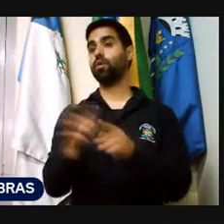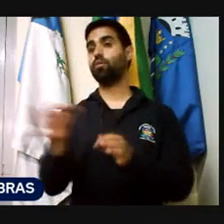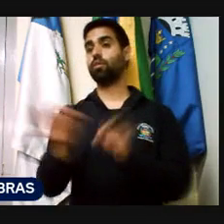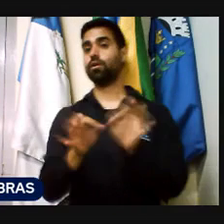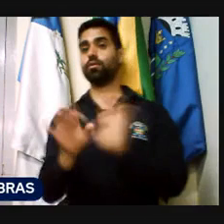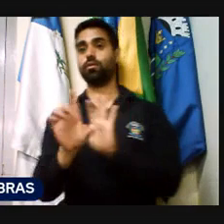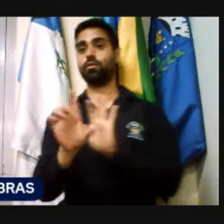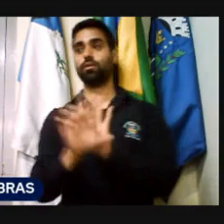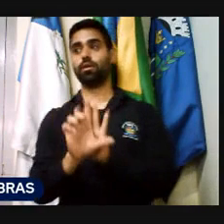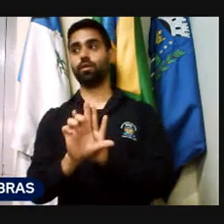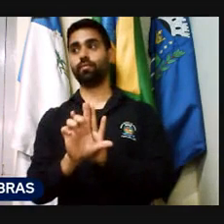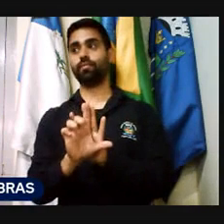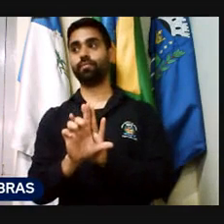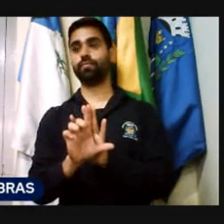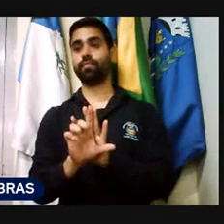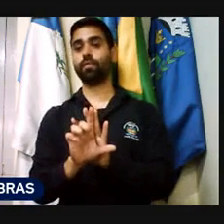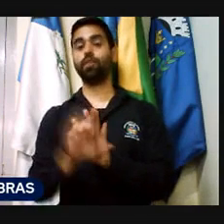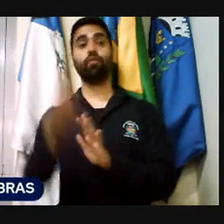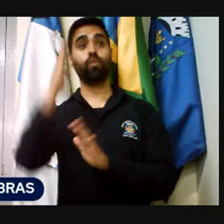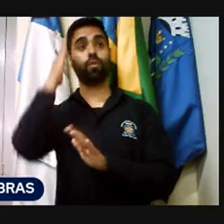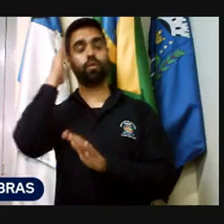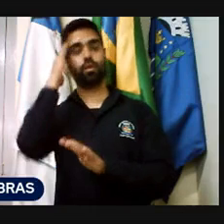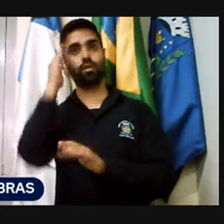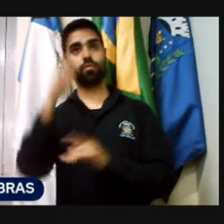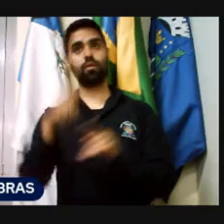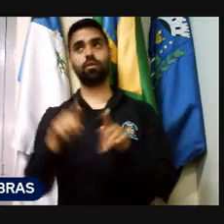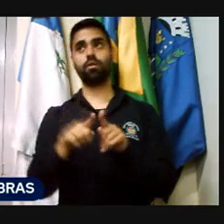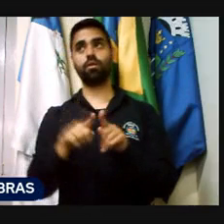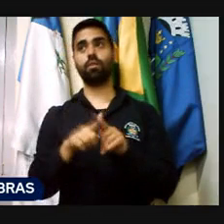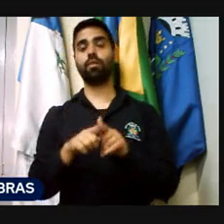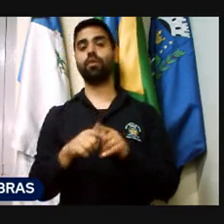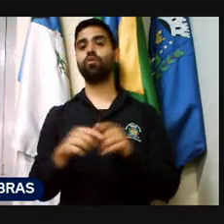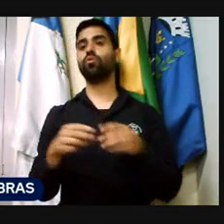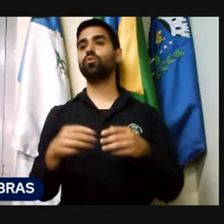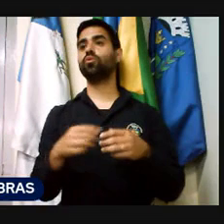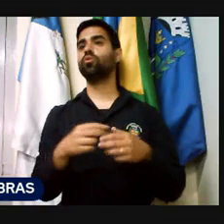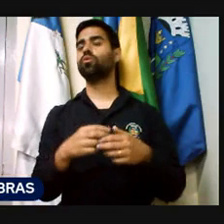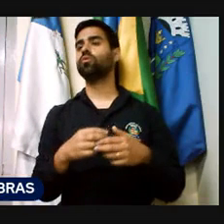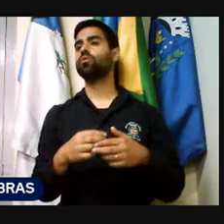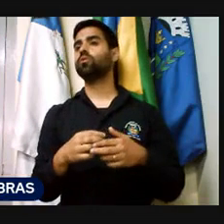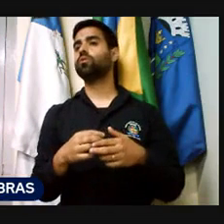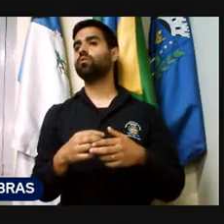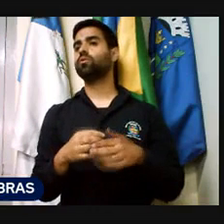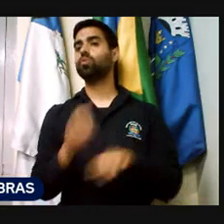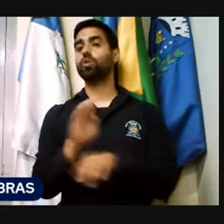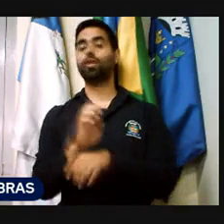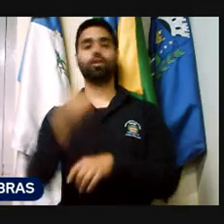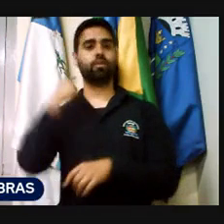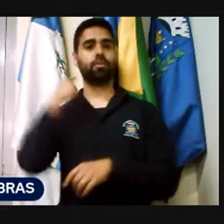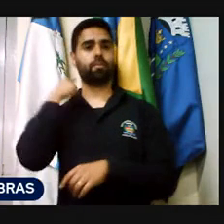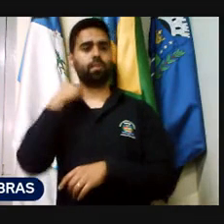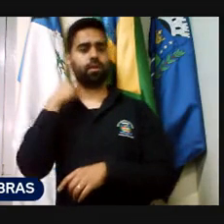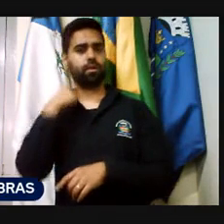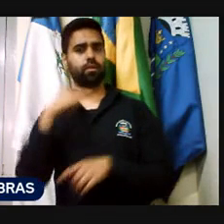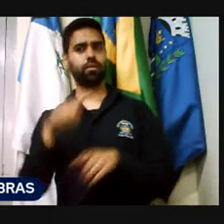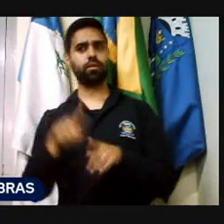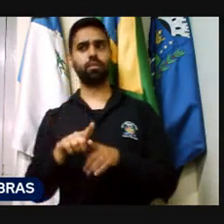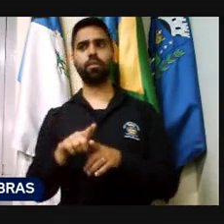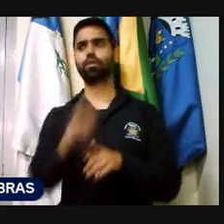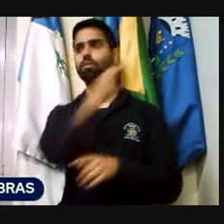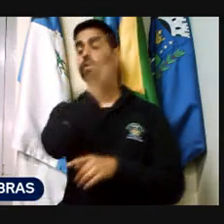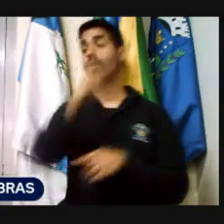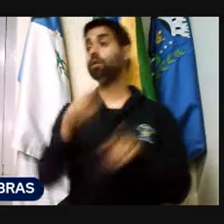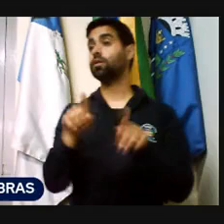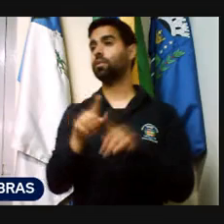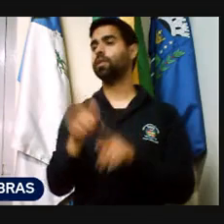de lei. Este foi o entendimento do Tribunal de Contas do Estado de Minas Gerais, Tribunal de Contas do Estado do Espírito Santo, tendo este